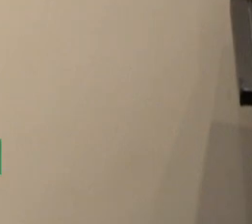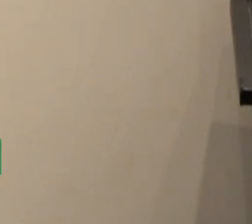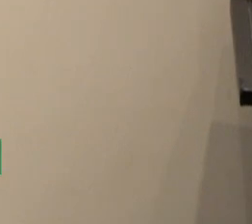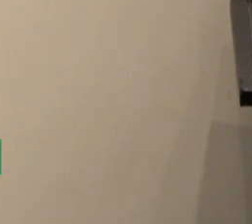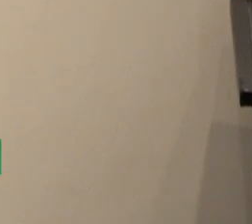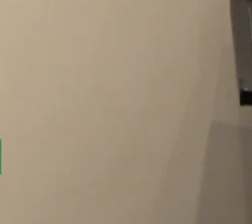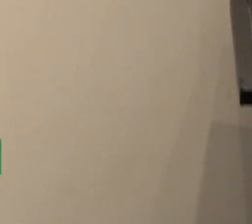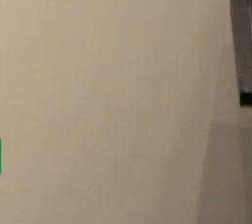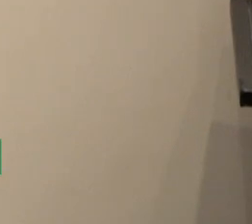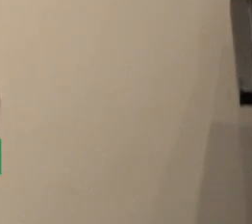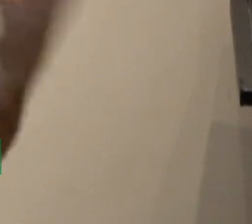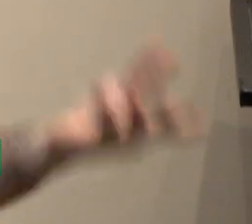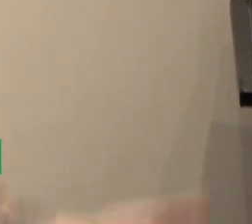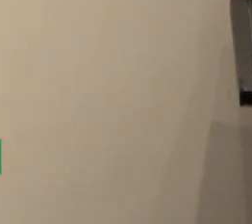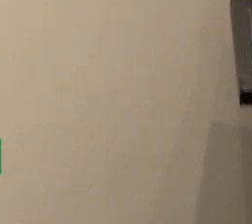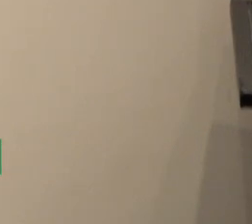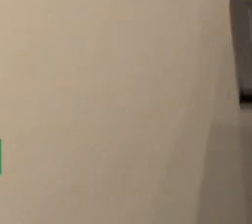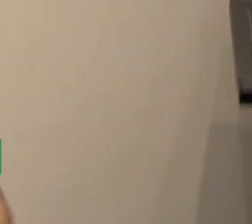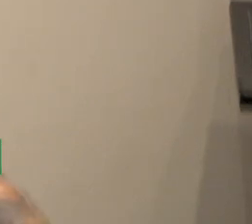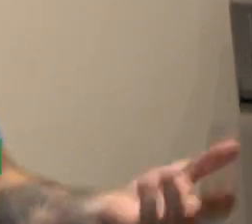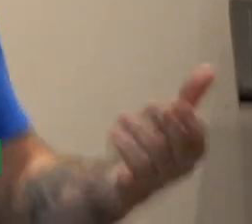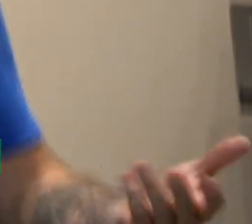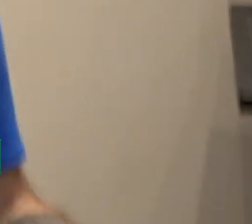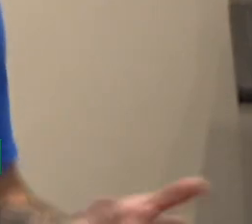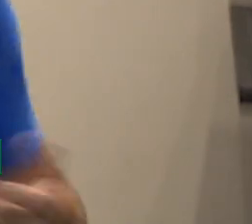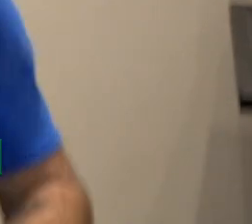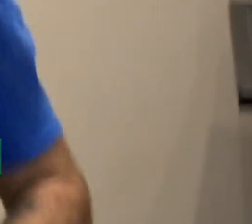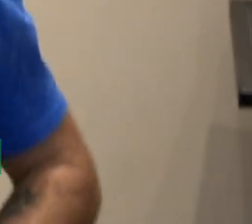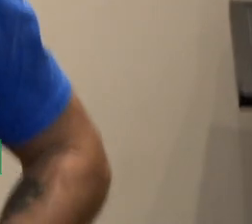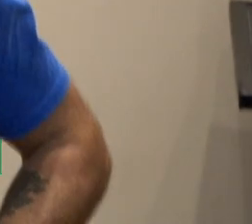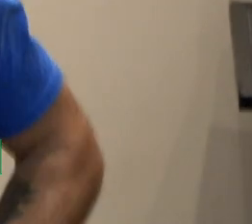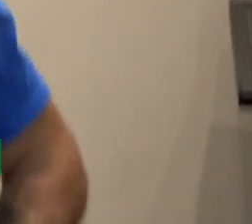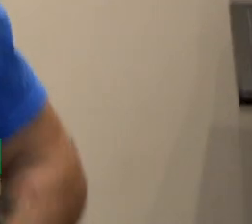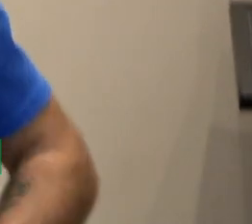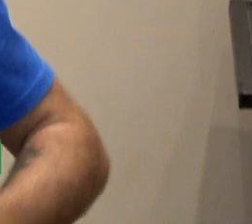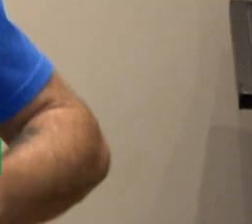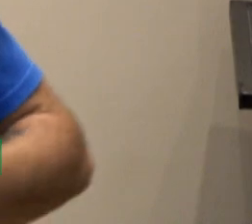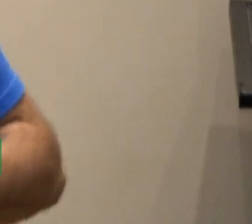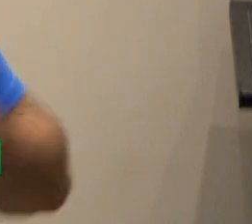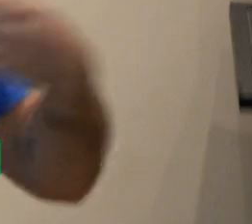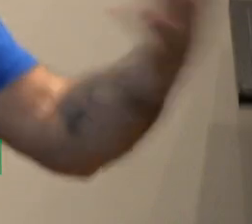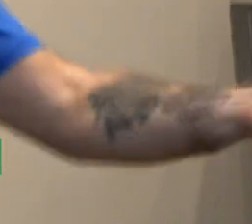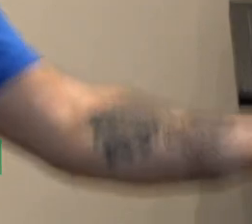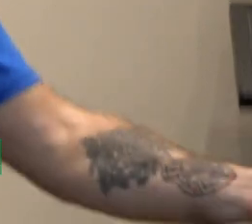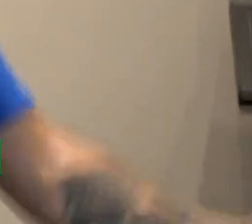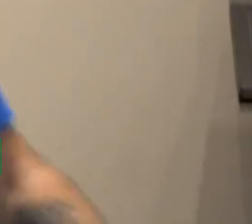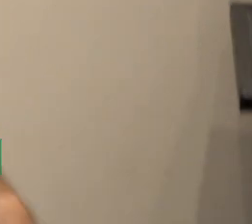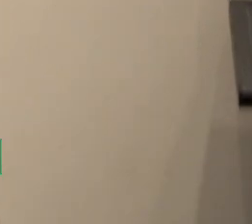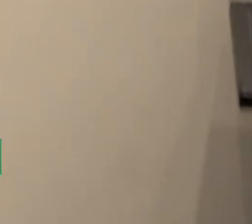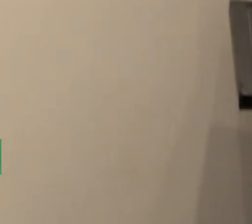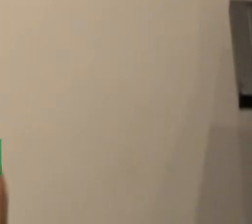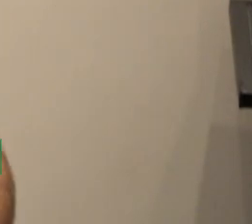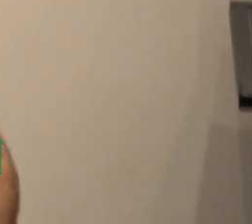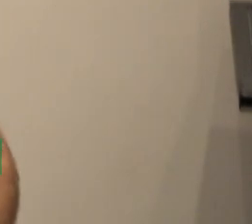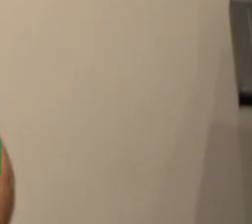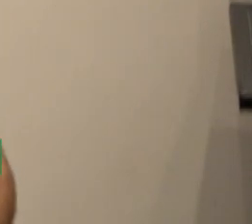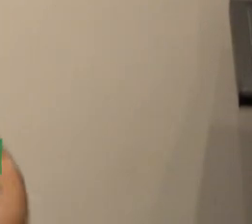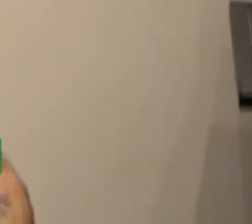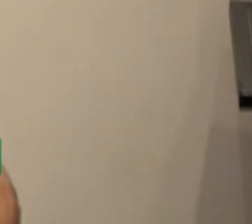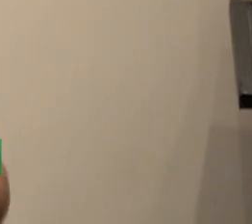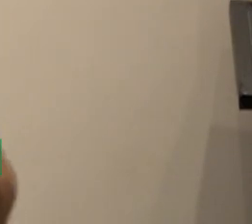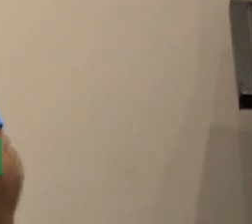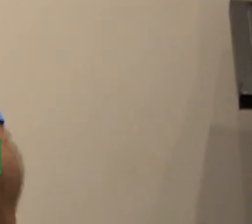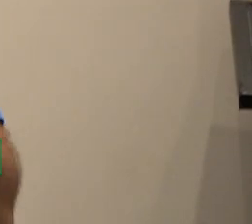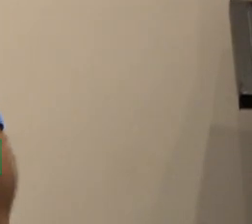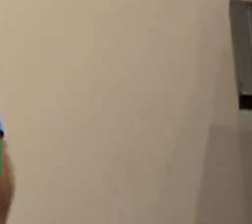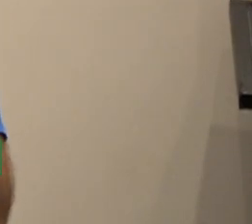de mamão, onde a gente conta esse alto da morte e ressurreição do boi através da nossa história da tartaruga de